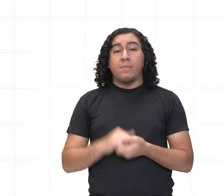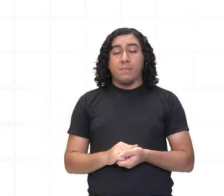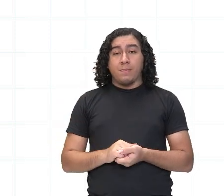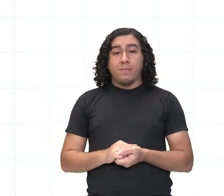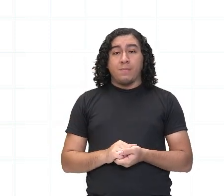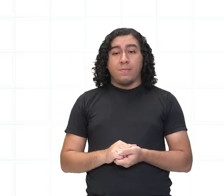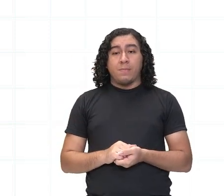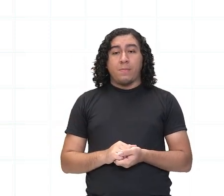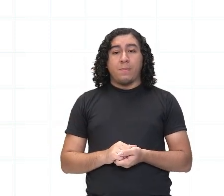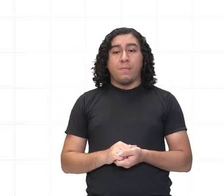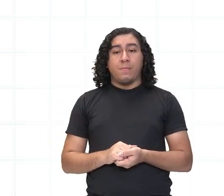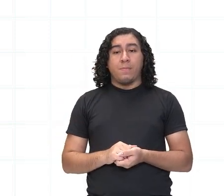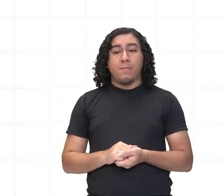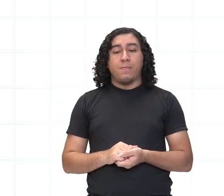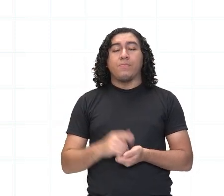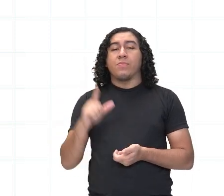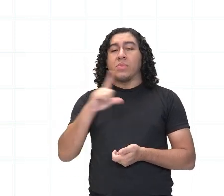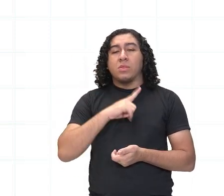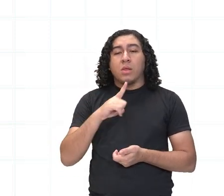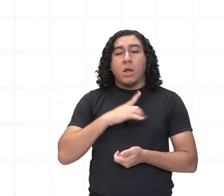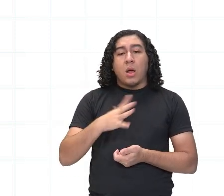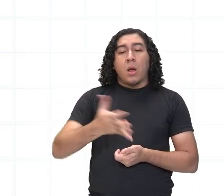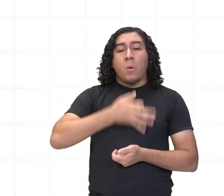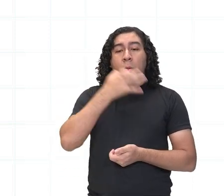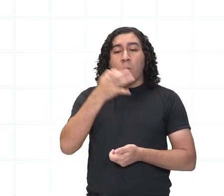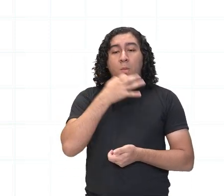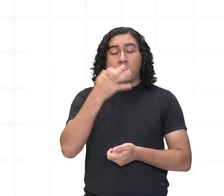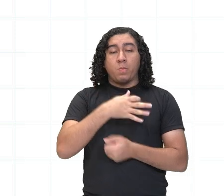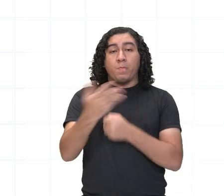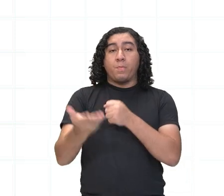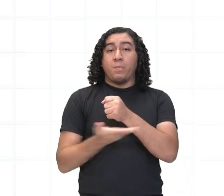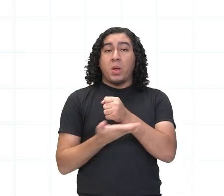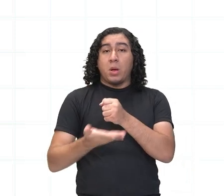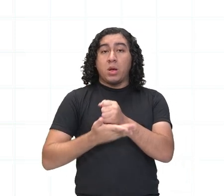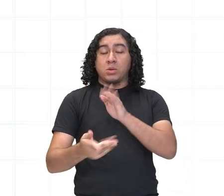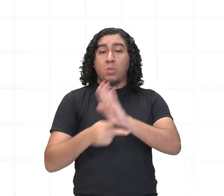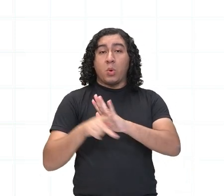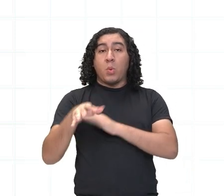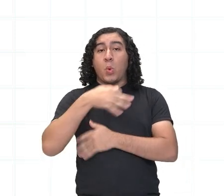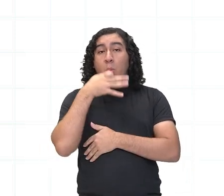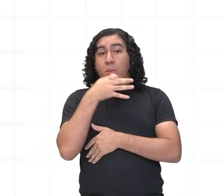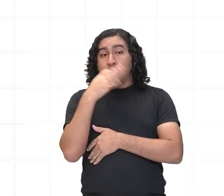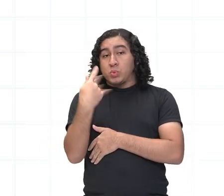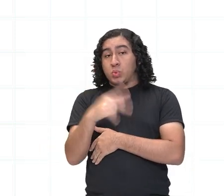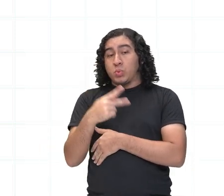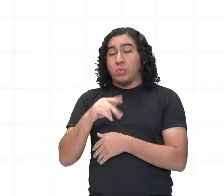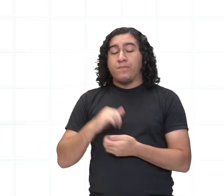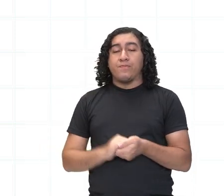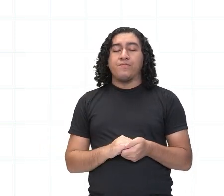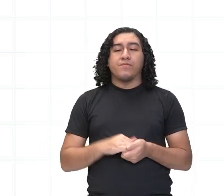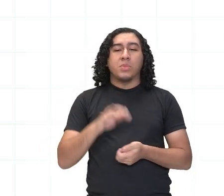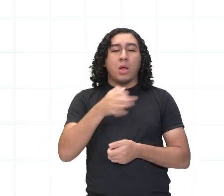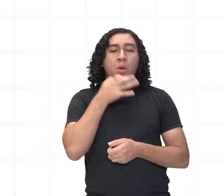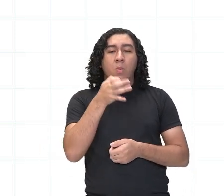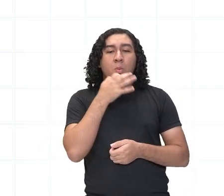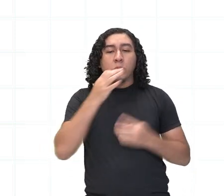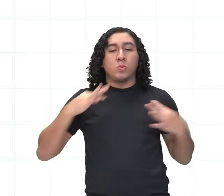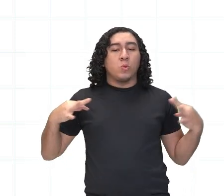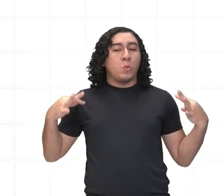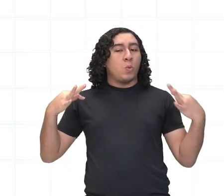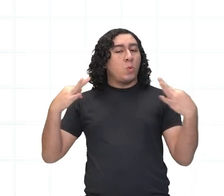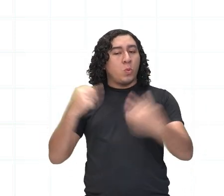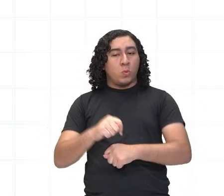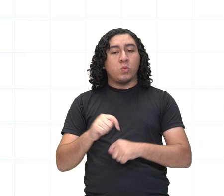reunir argumentos que vão dar sustentação a esta opinião em tese, e esses argumentos, todos reunidos,